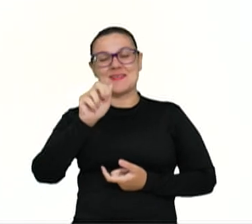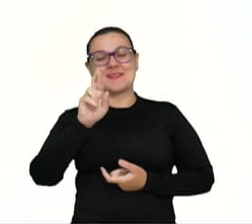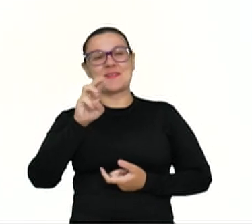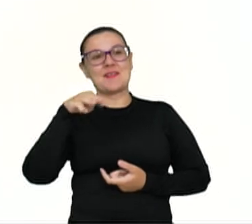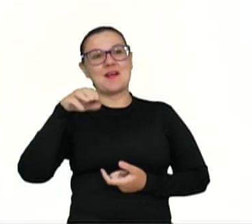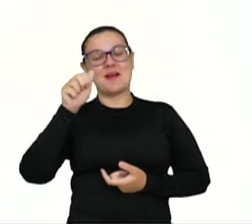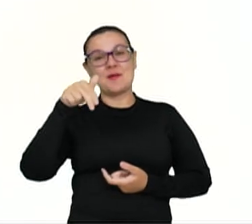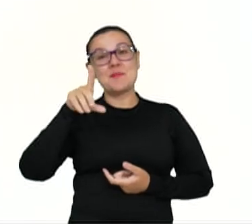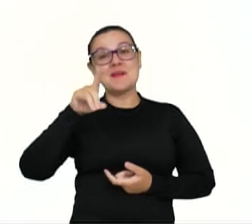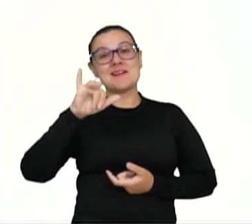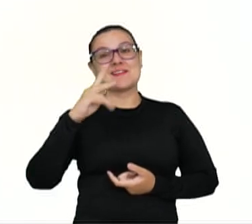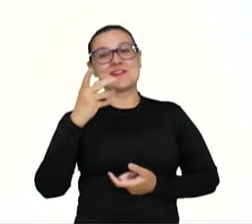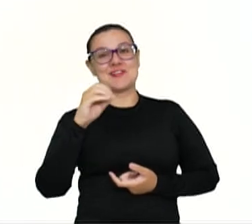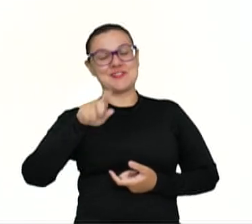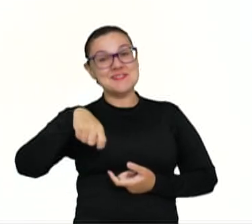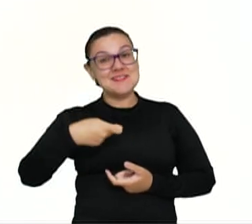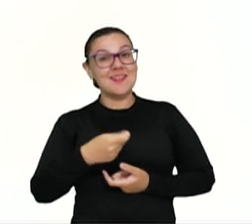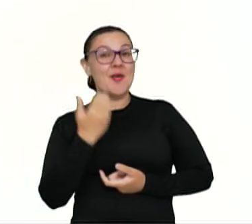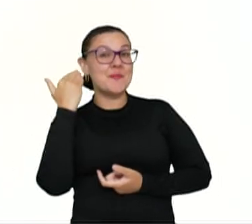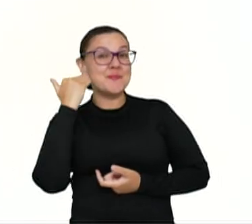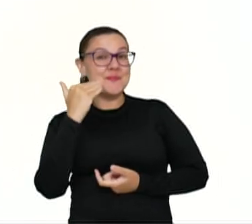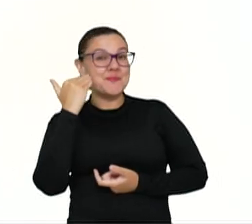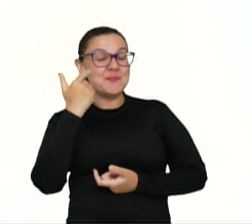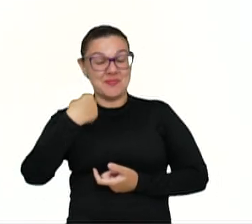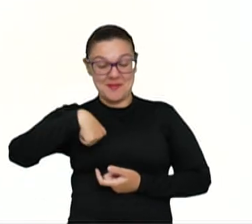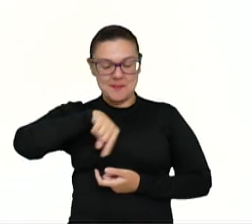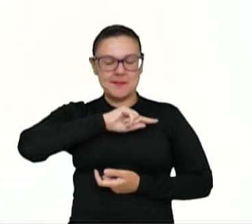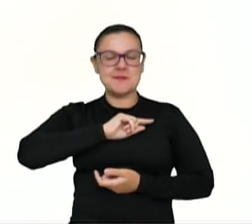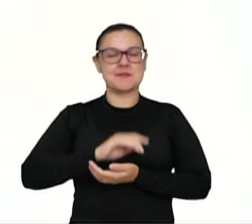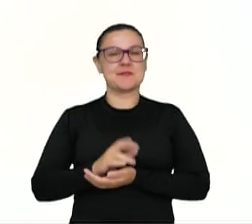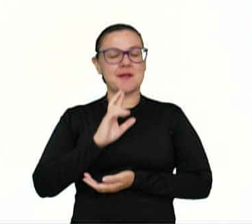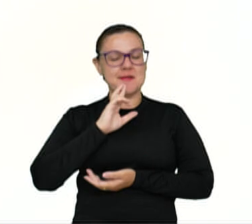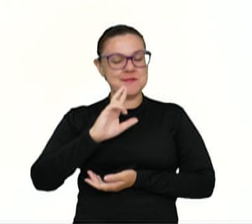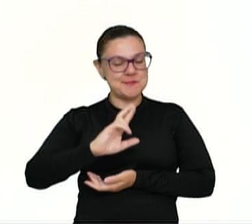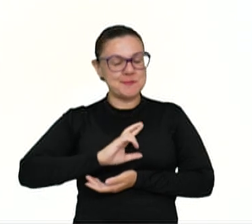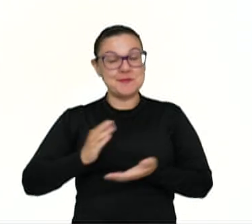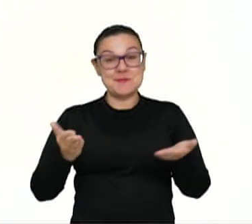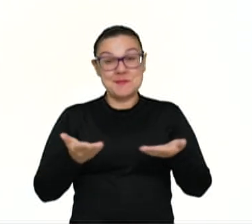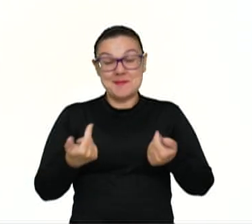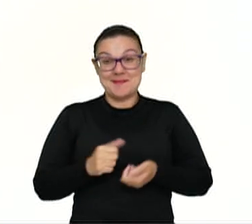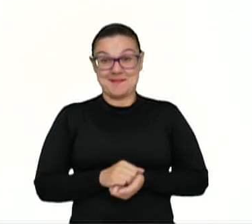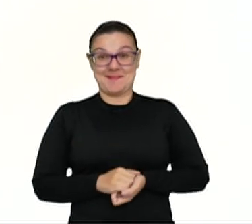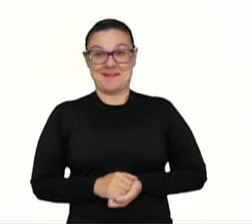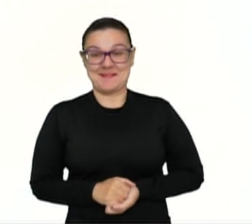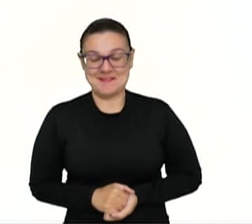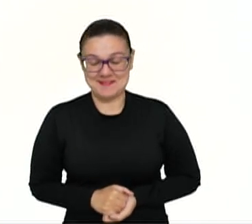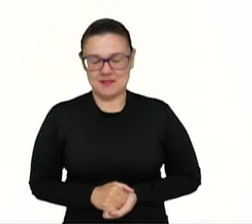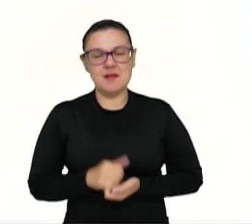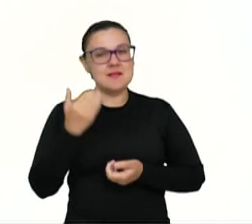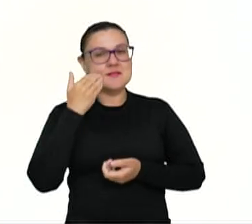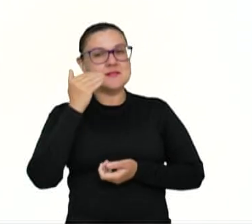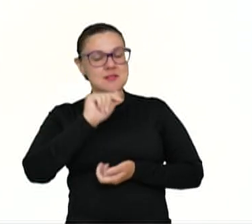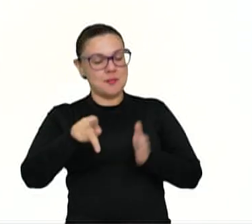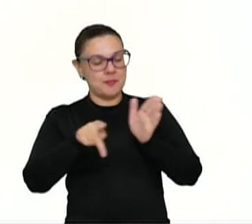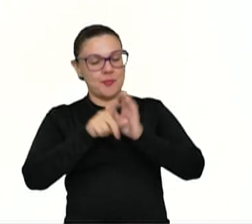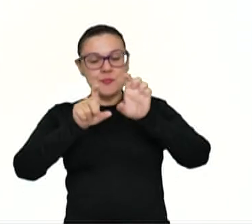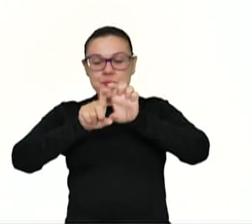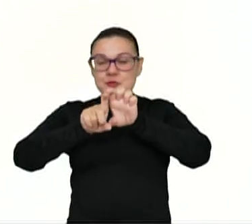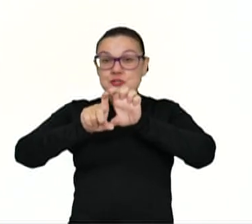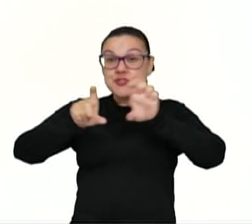pra gente. Exercício 1 para você, já responde para mim. Sabendo-se que o gênero textual